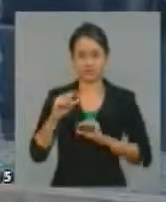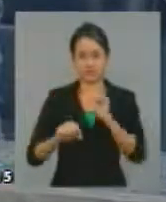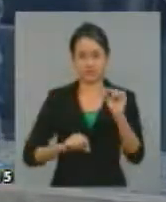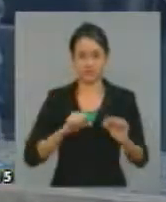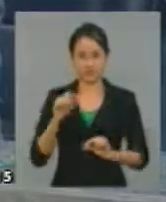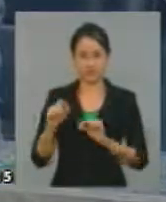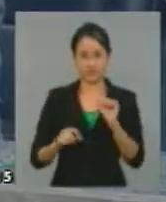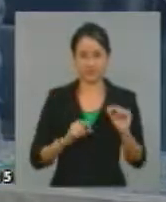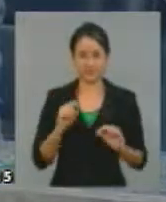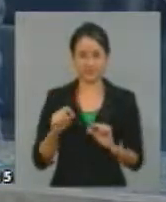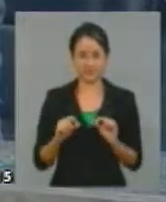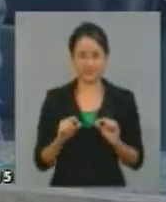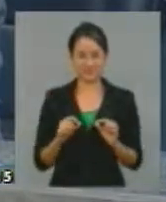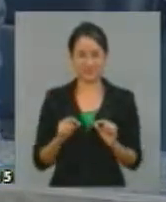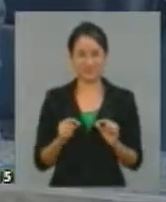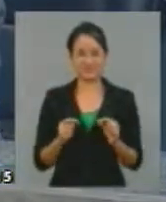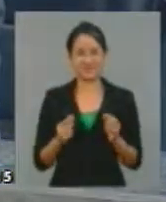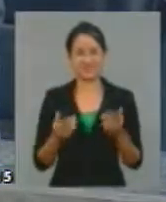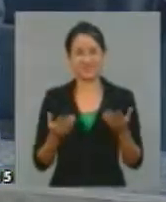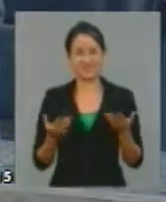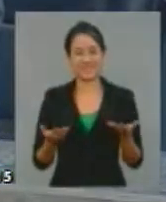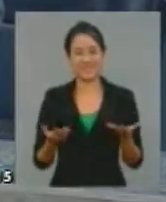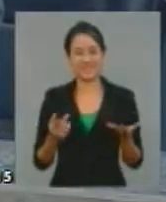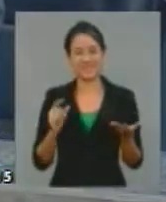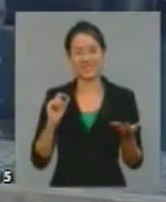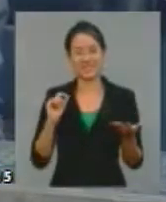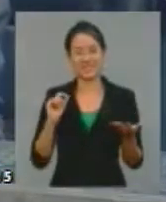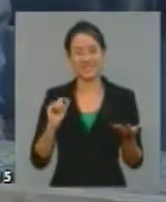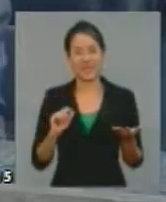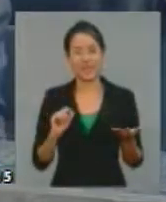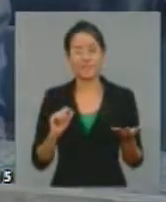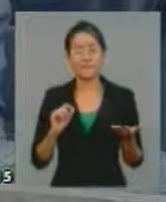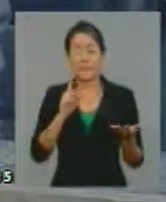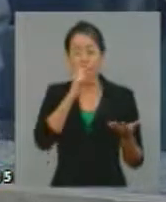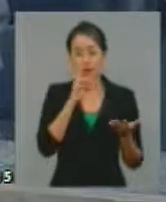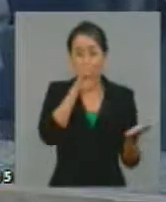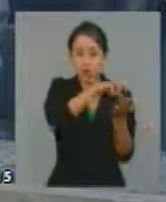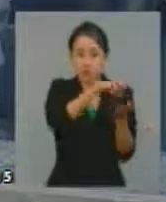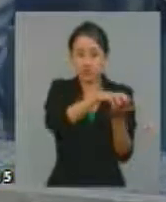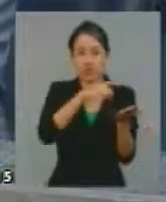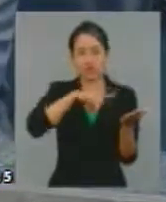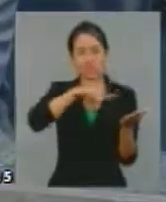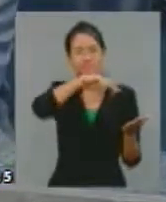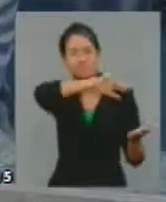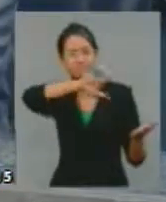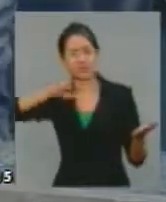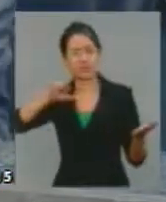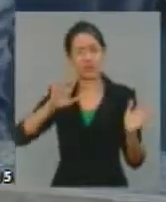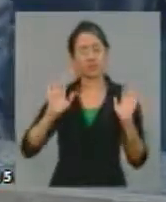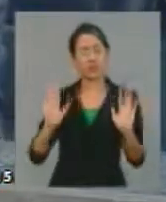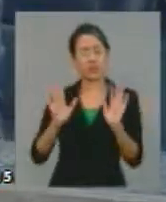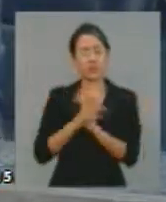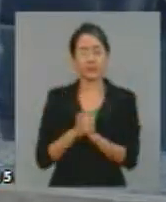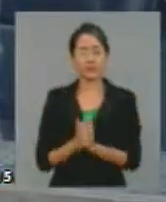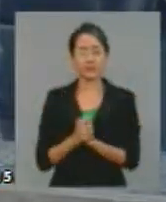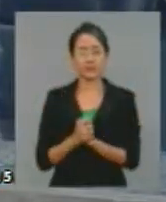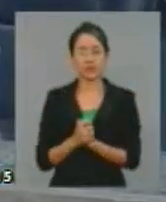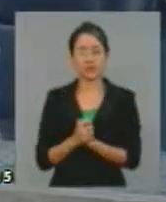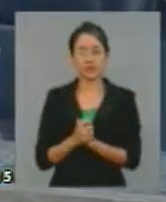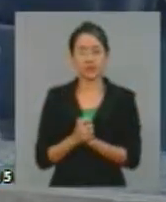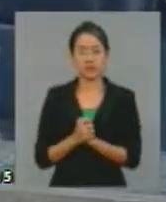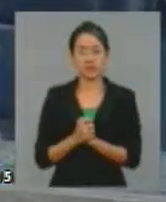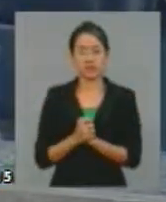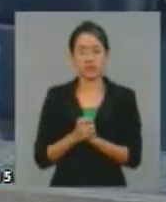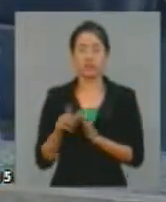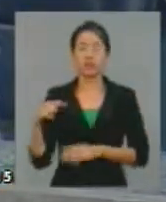União, com relação ao controle e à produção de droga e o narcotráfico. E aí,